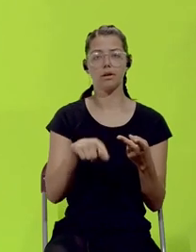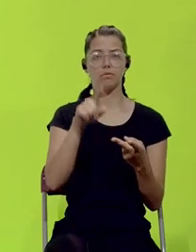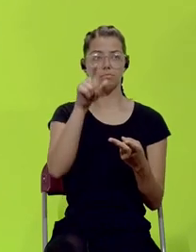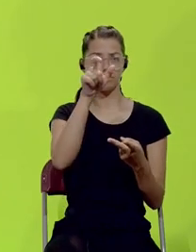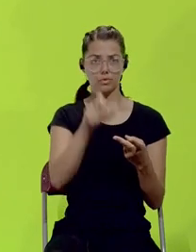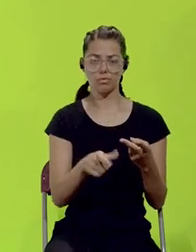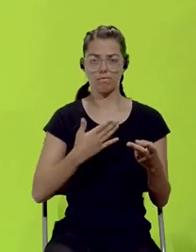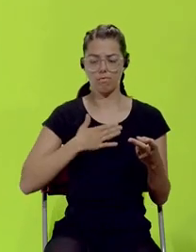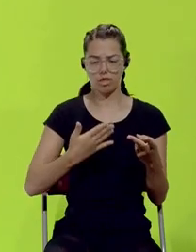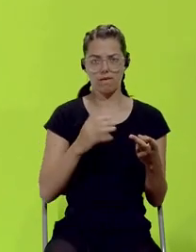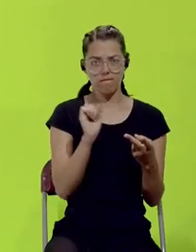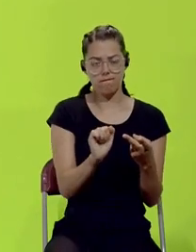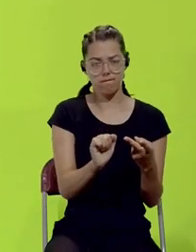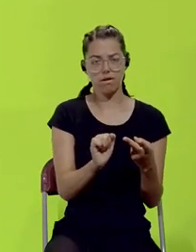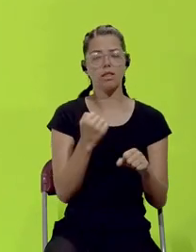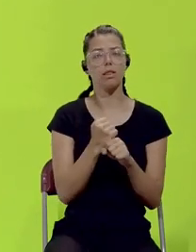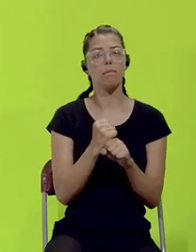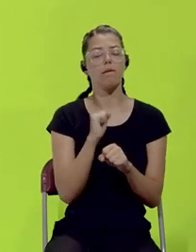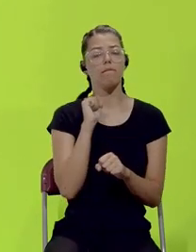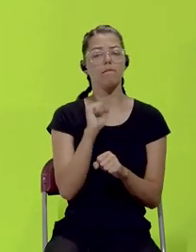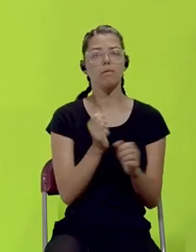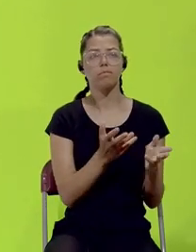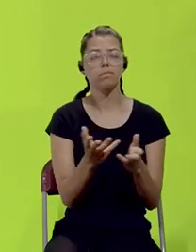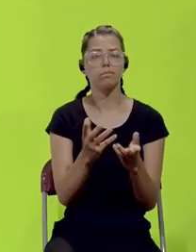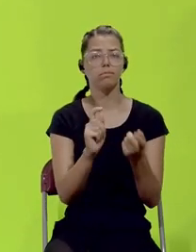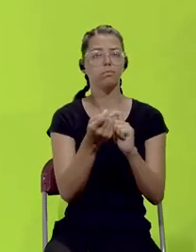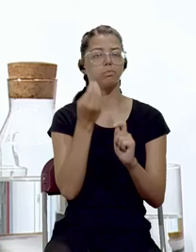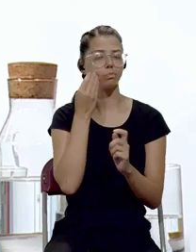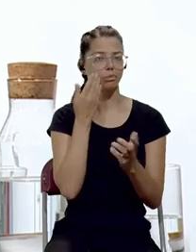própria vontade o teu trabalho enquanto escritora?